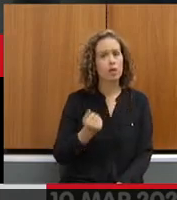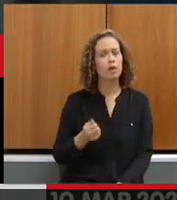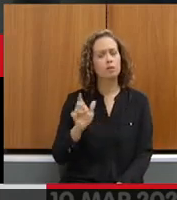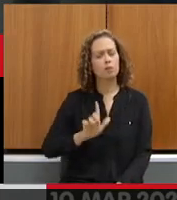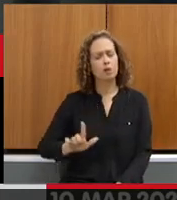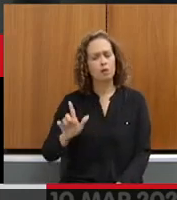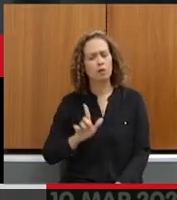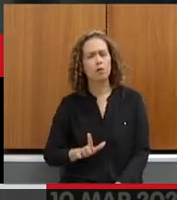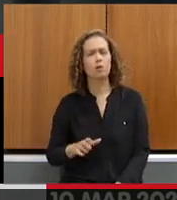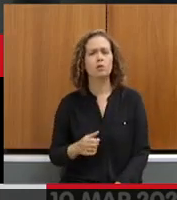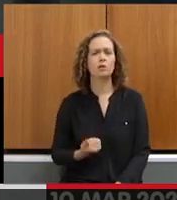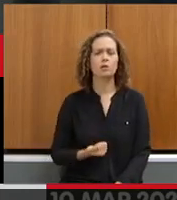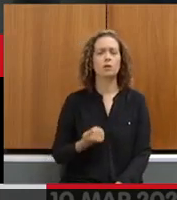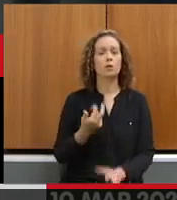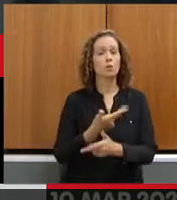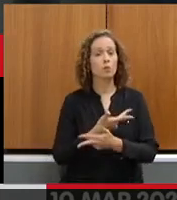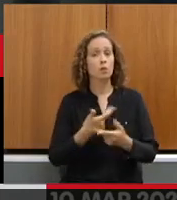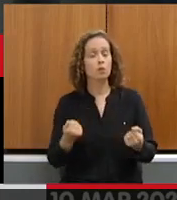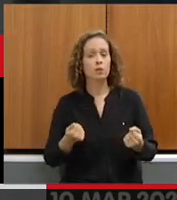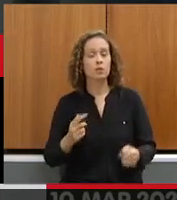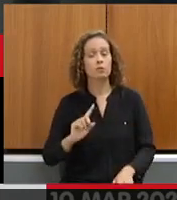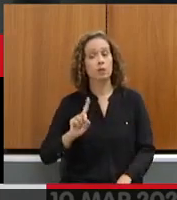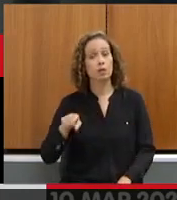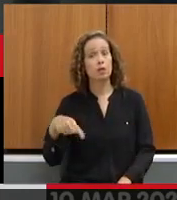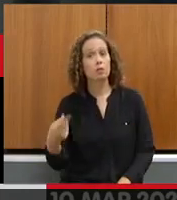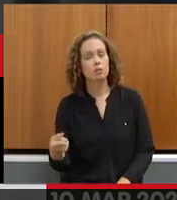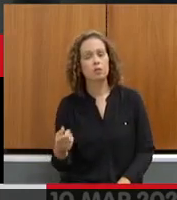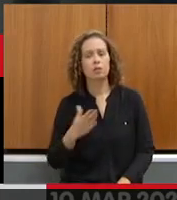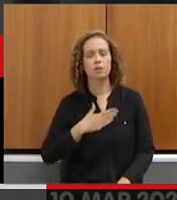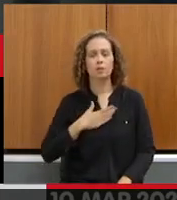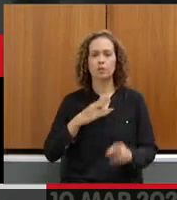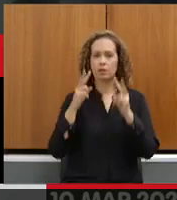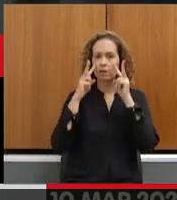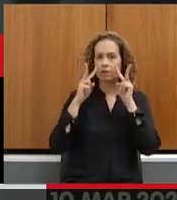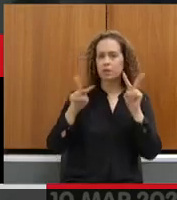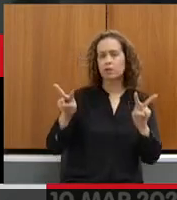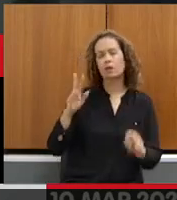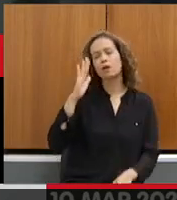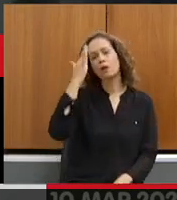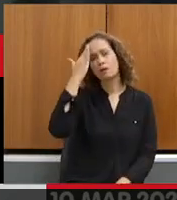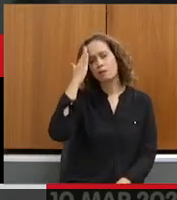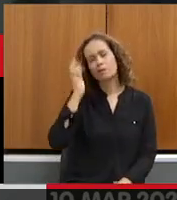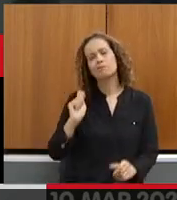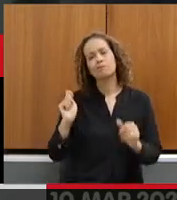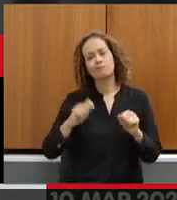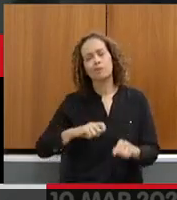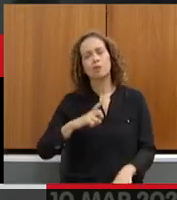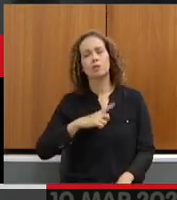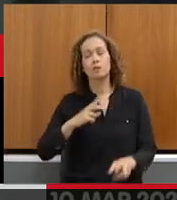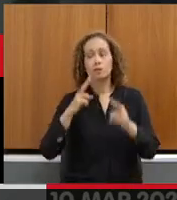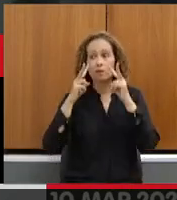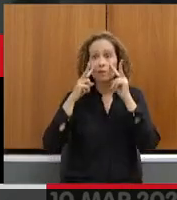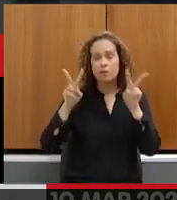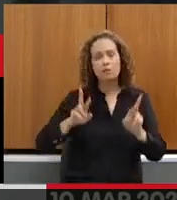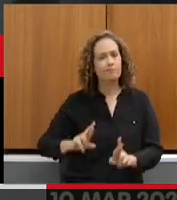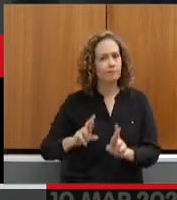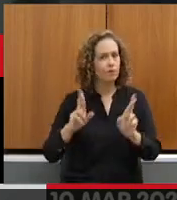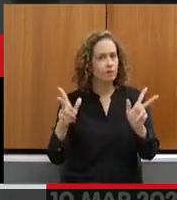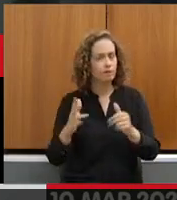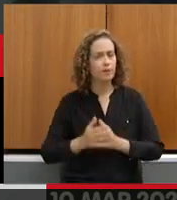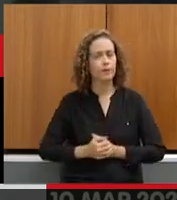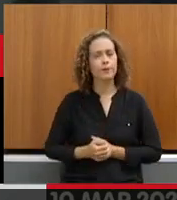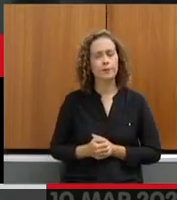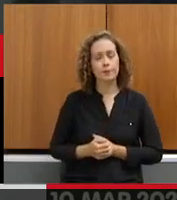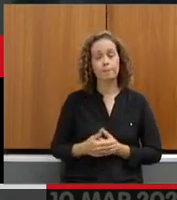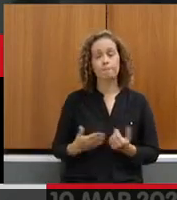clara de uma coisa para outra pelo menos na minha visão eu entendo que o Senhor possa ter uma visão diversa em